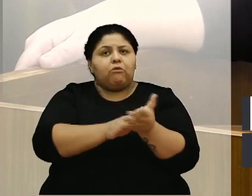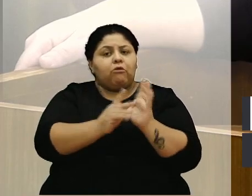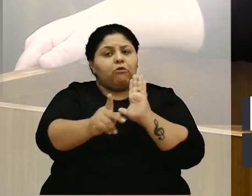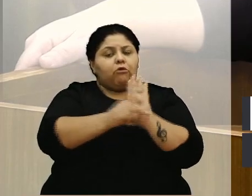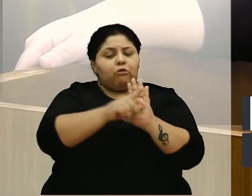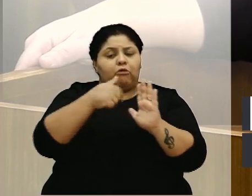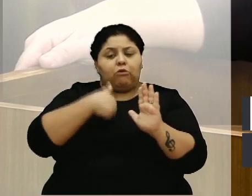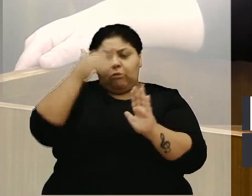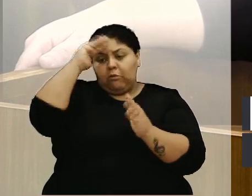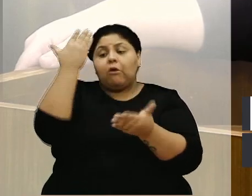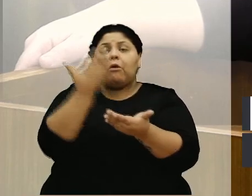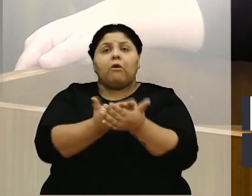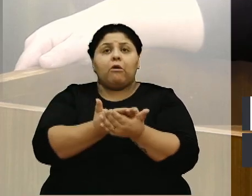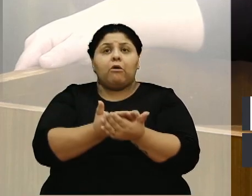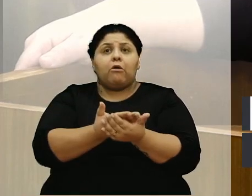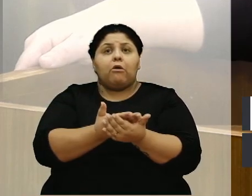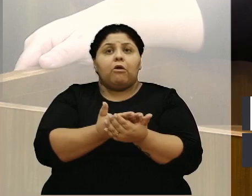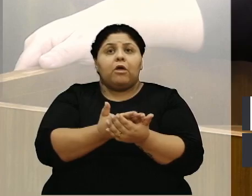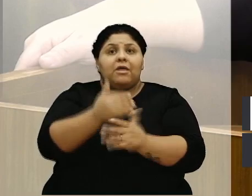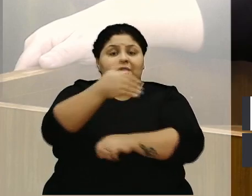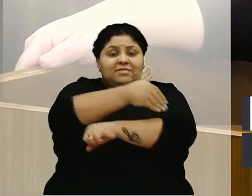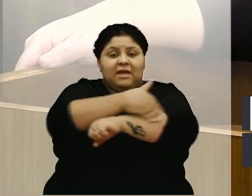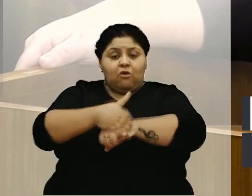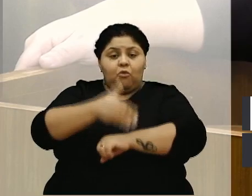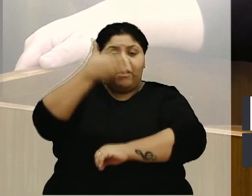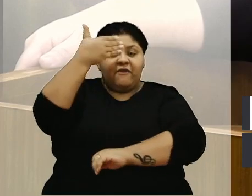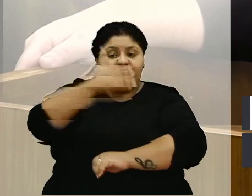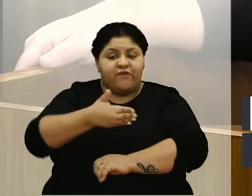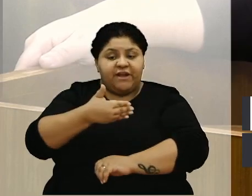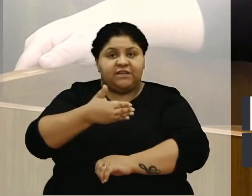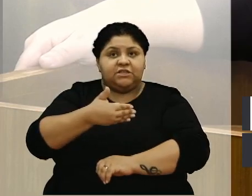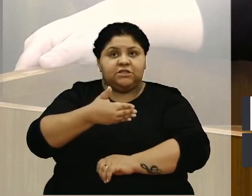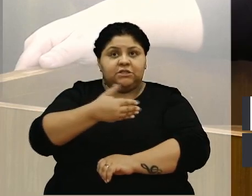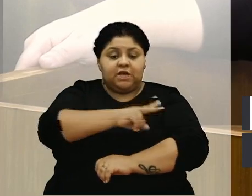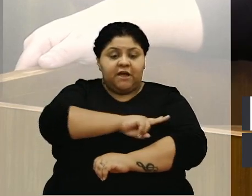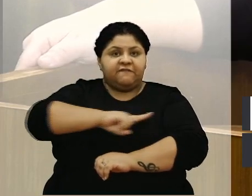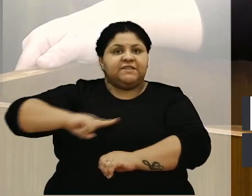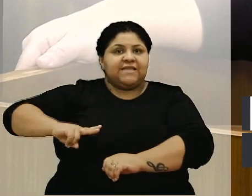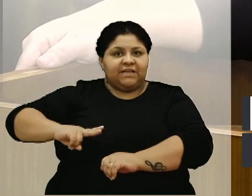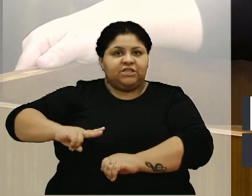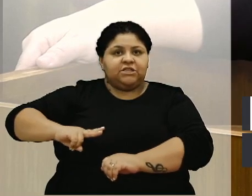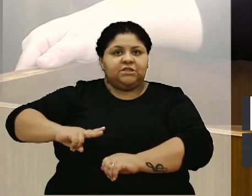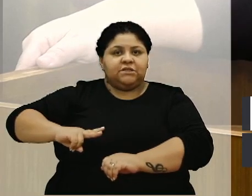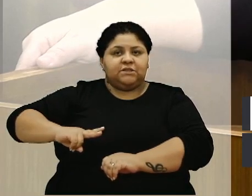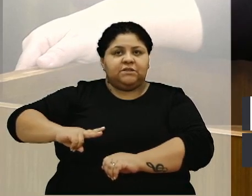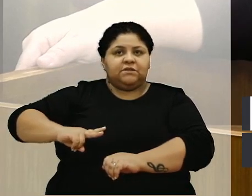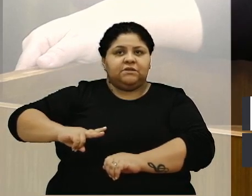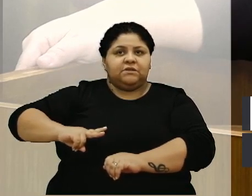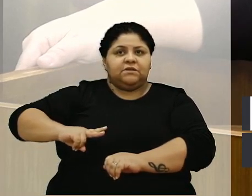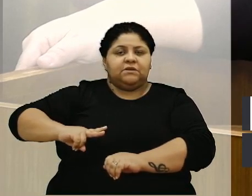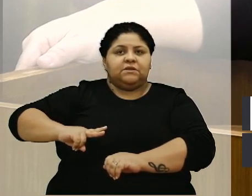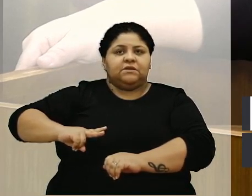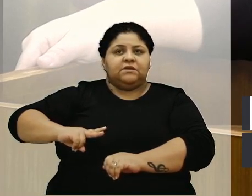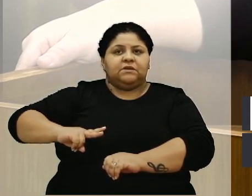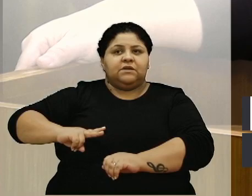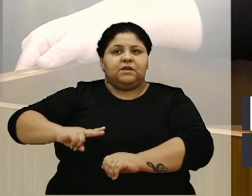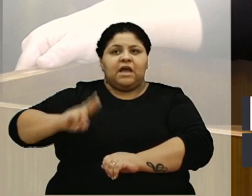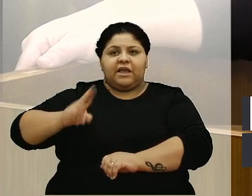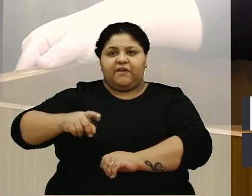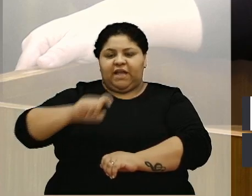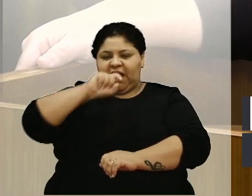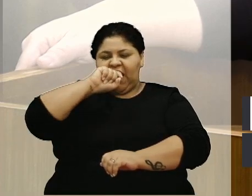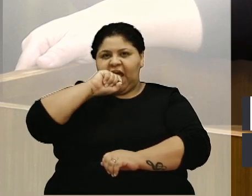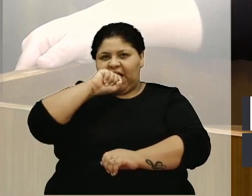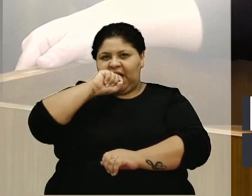que esse projeto, então, da Júlio Calegari, tá? Que eu sempre digo o que eu faço a inveja do bem, né? Porque eu